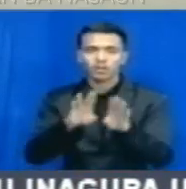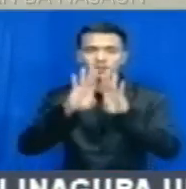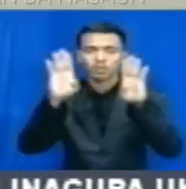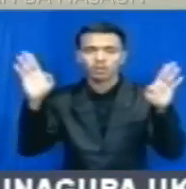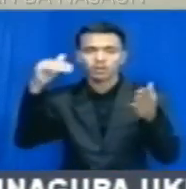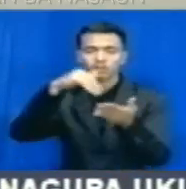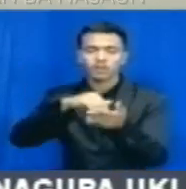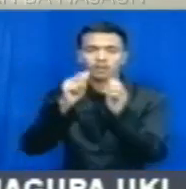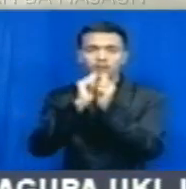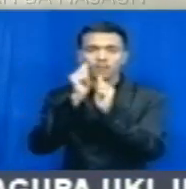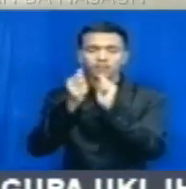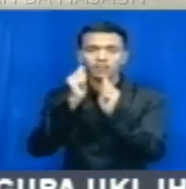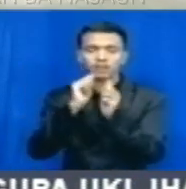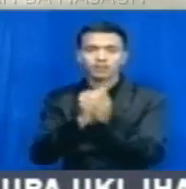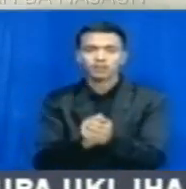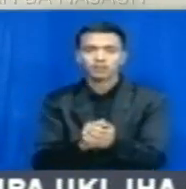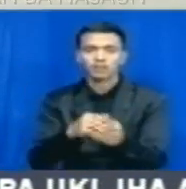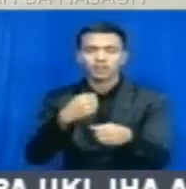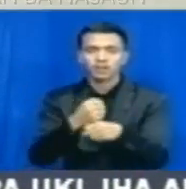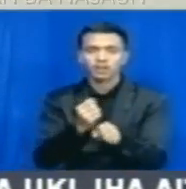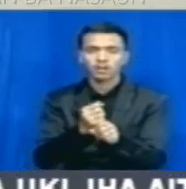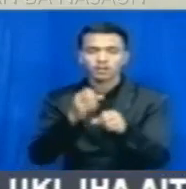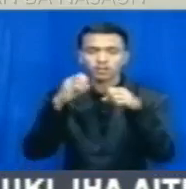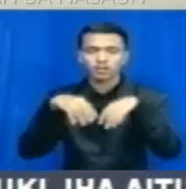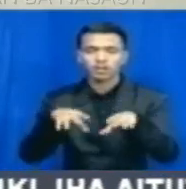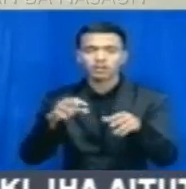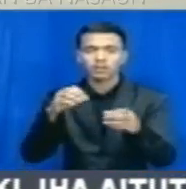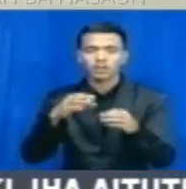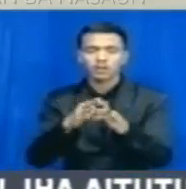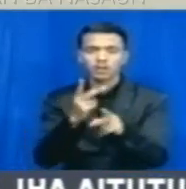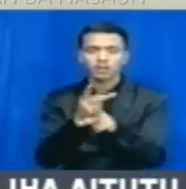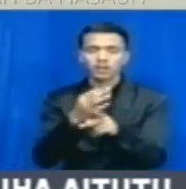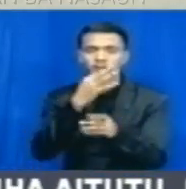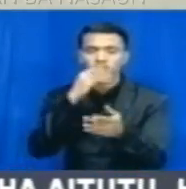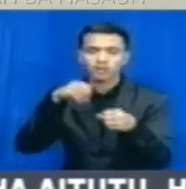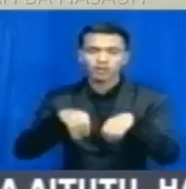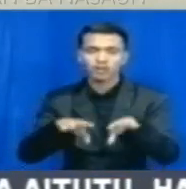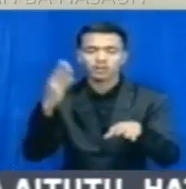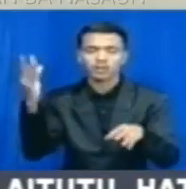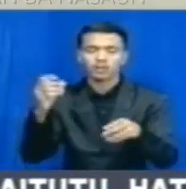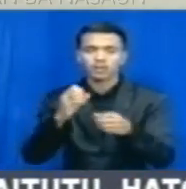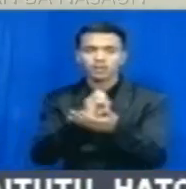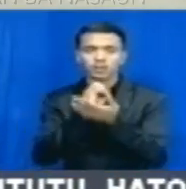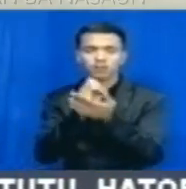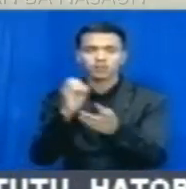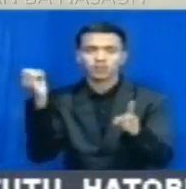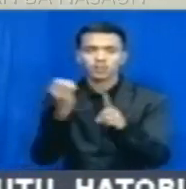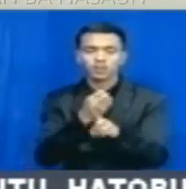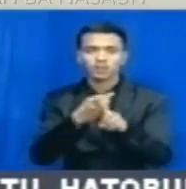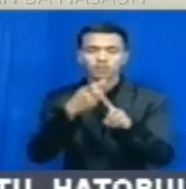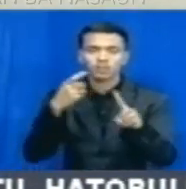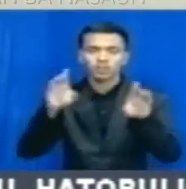filafali loket pescas, cria rompontasi no demplotu budutasi ia Oikusi. Ni afirma, objetivo